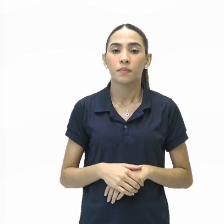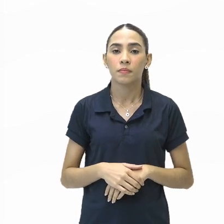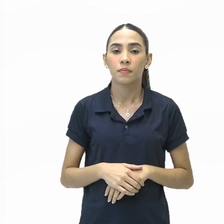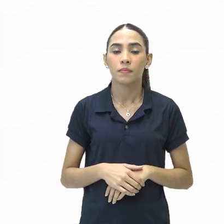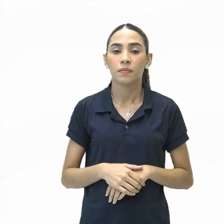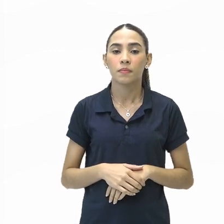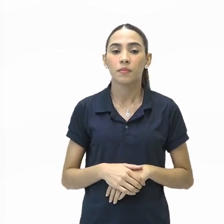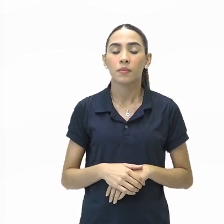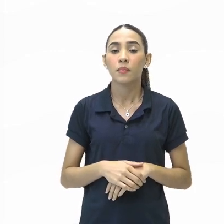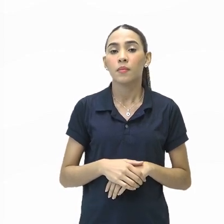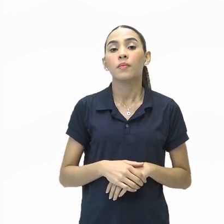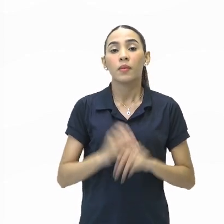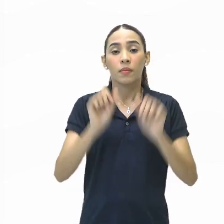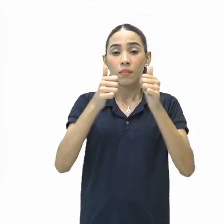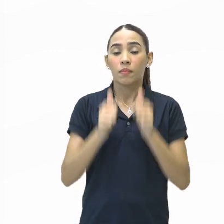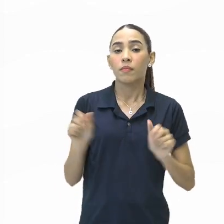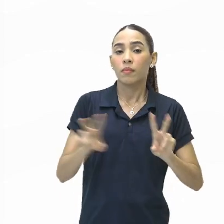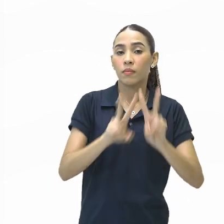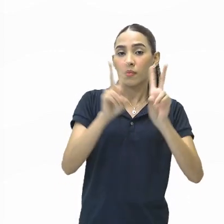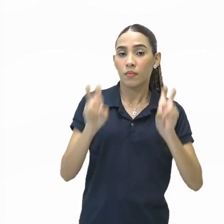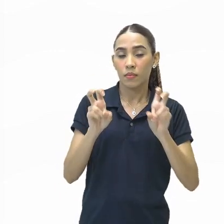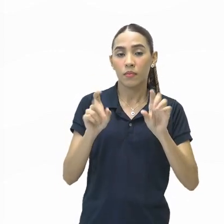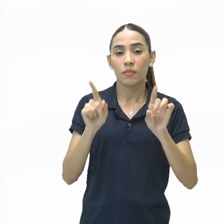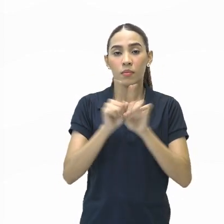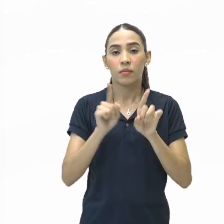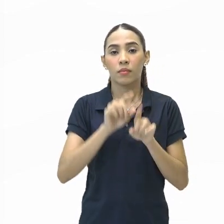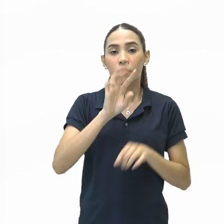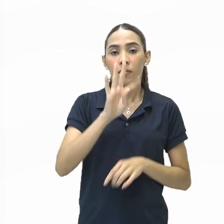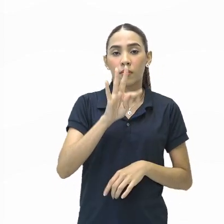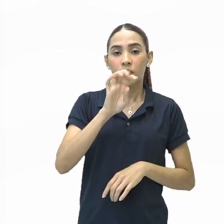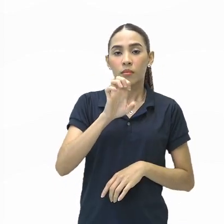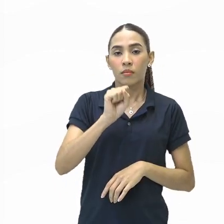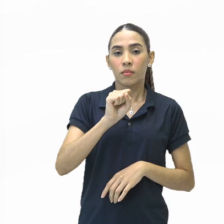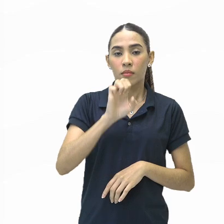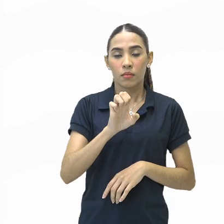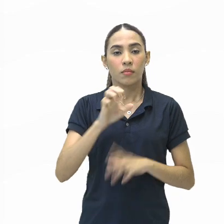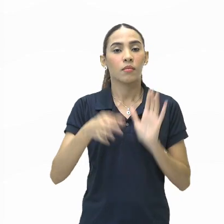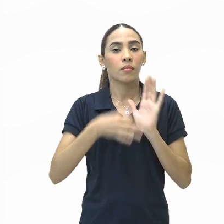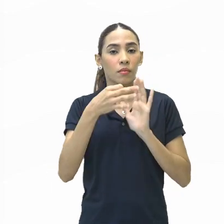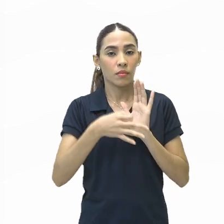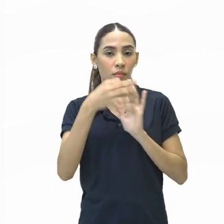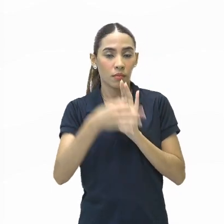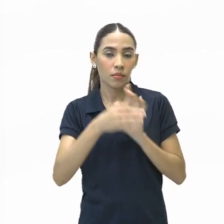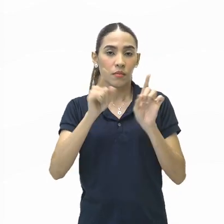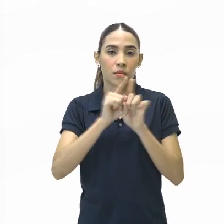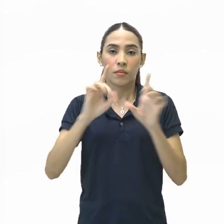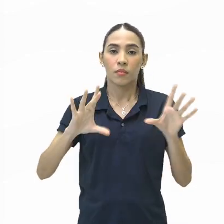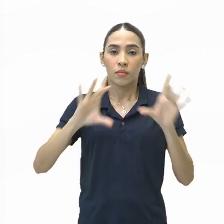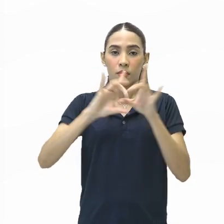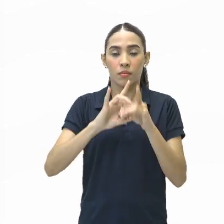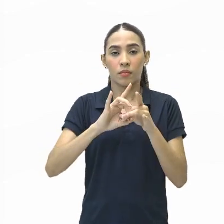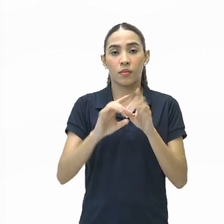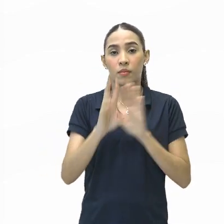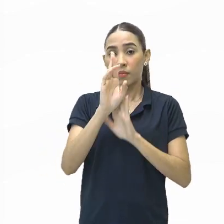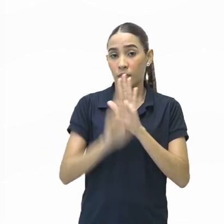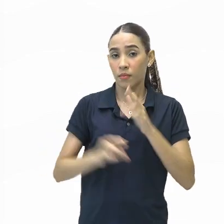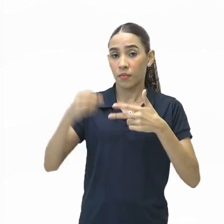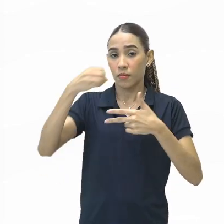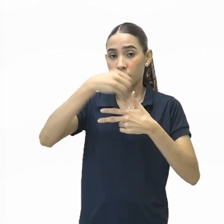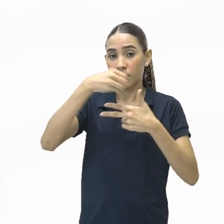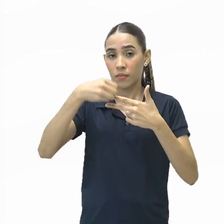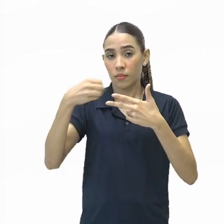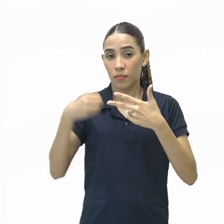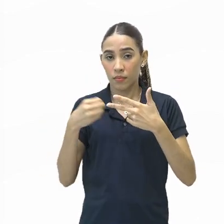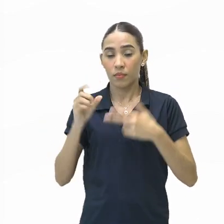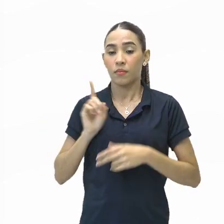nós vamos identificar o tema, a tese, os argumentos e conectivos em uma redação do Enem, isso